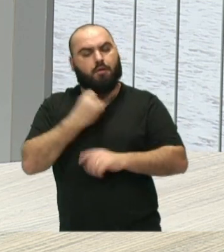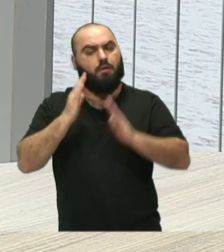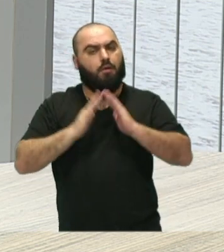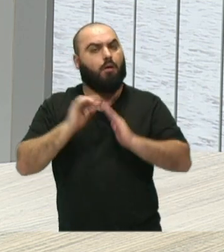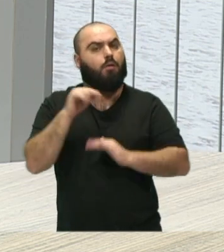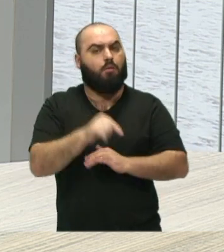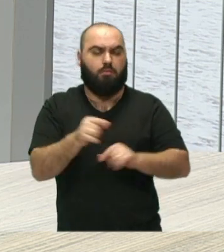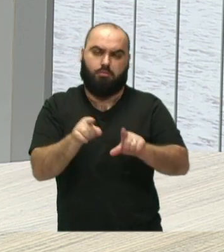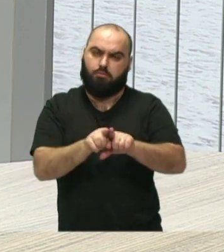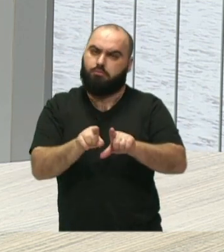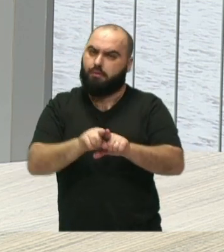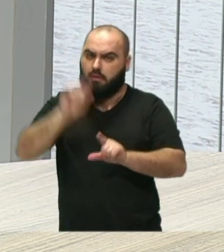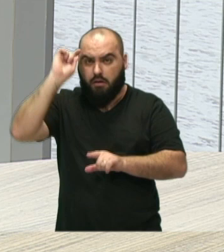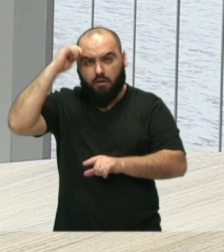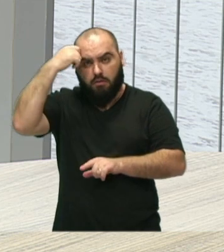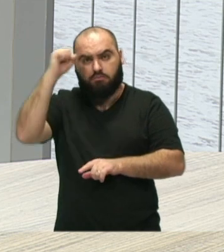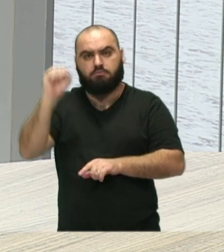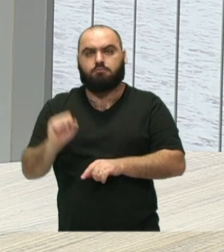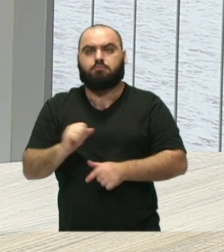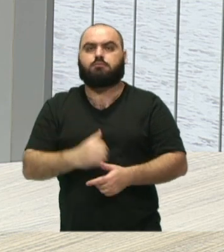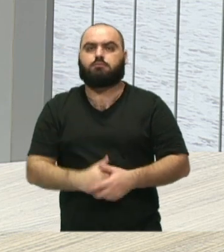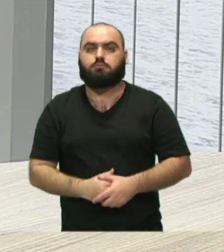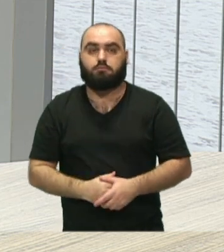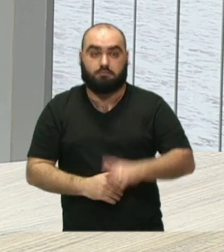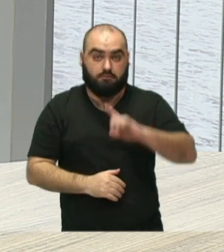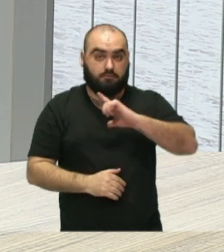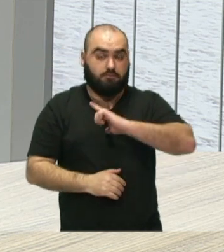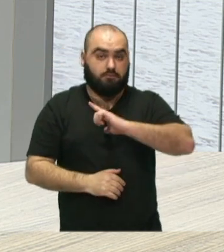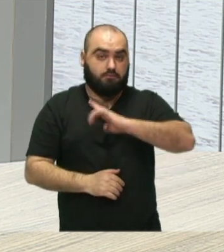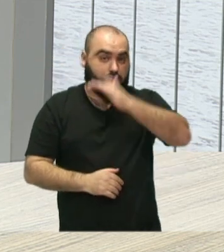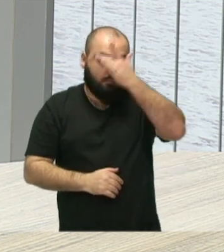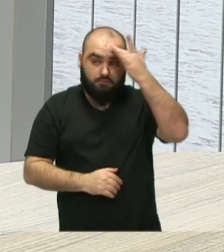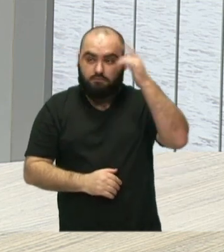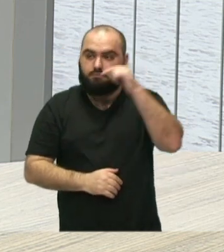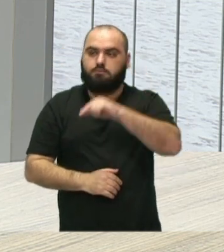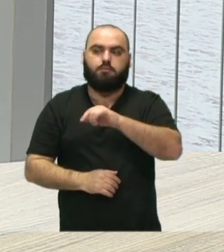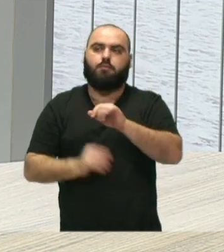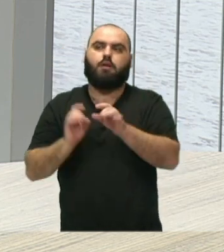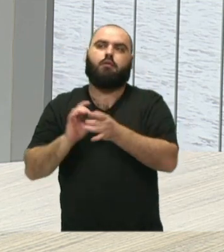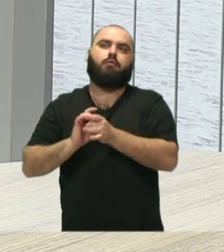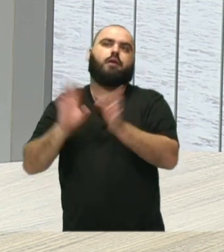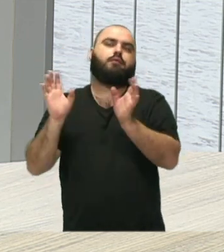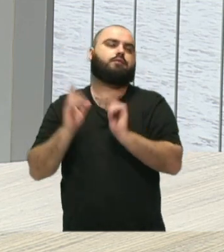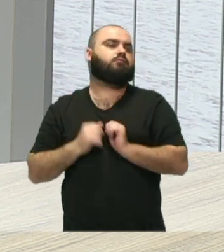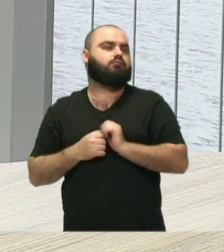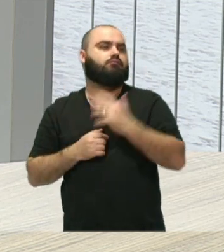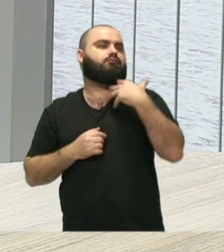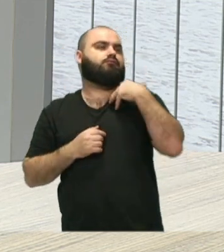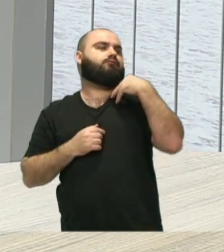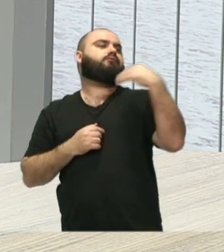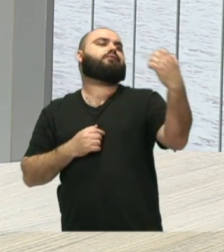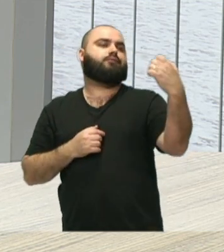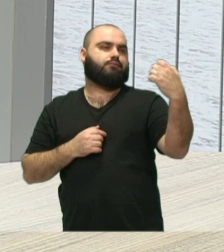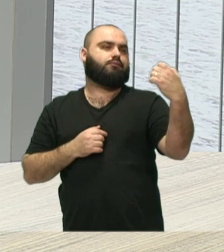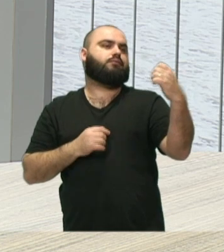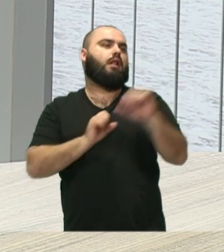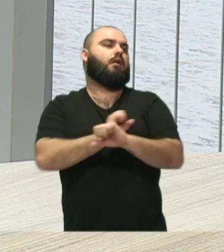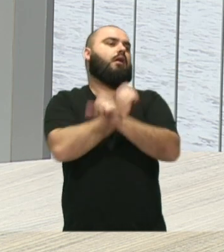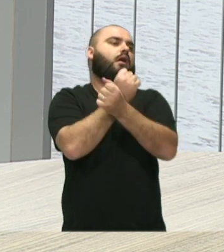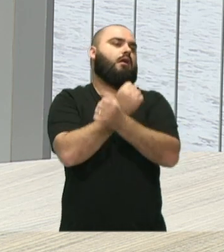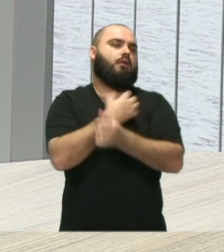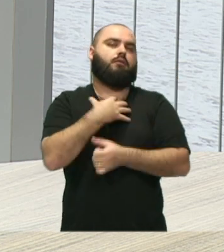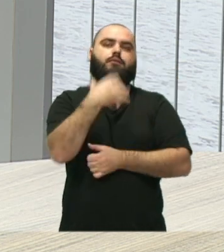as pessoas, se estavam lá, não estavam à disposição dos povos que foram lá caçá-las e trazê-las para os